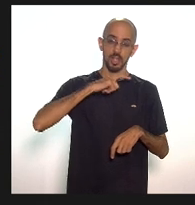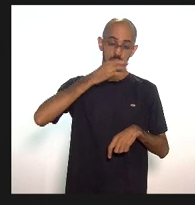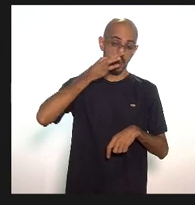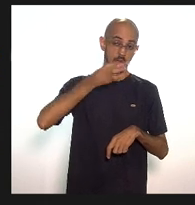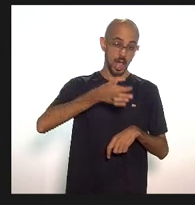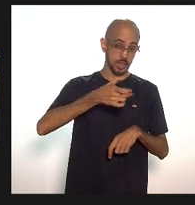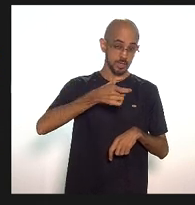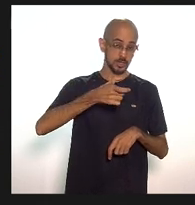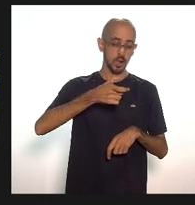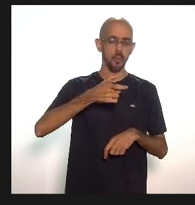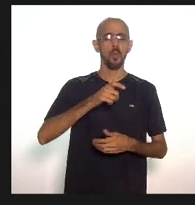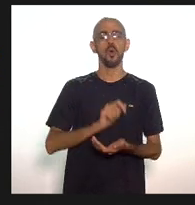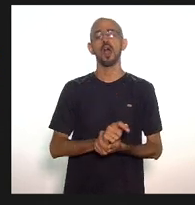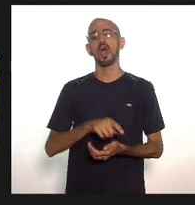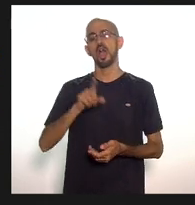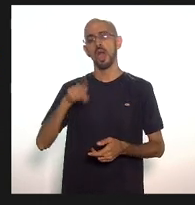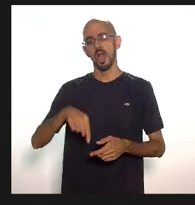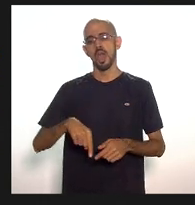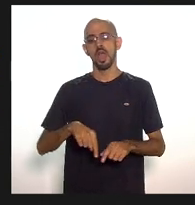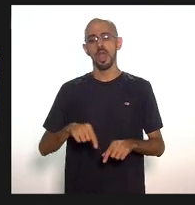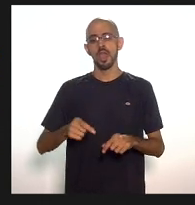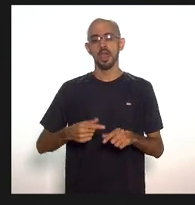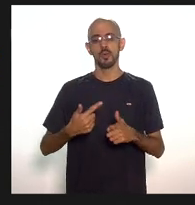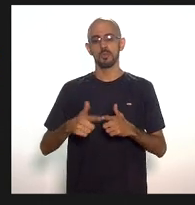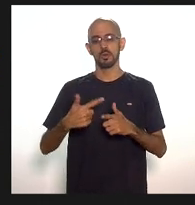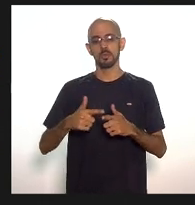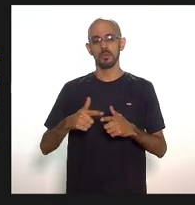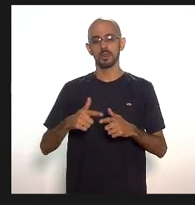atenção, é a questão da indústria naval.